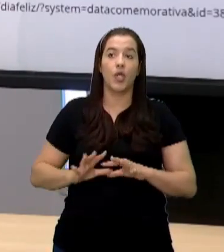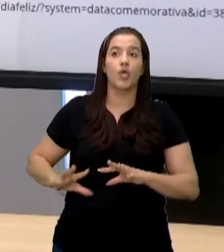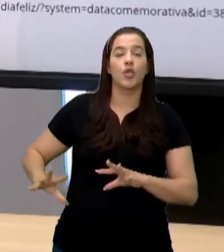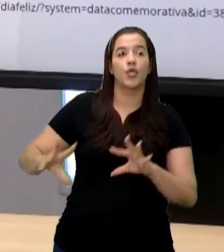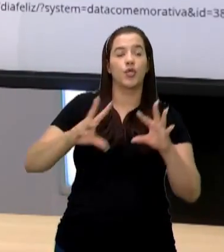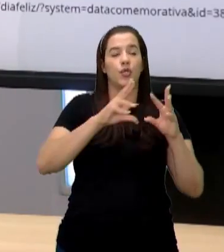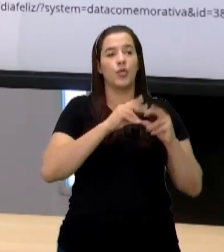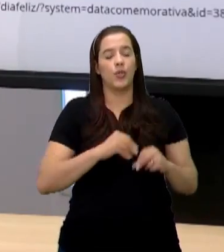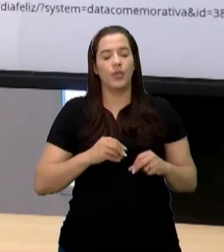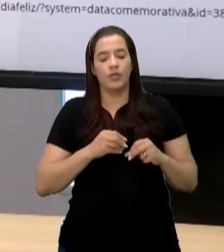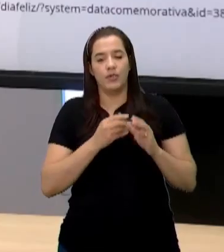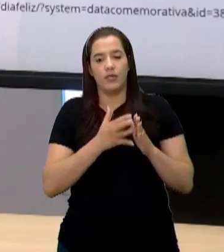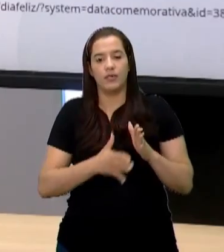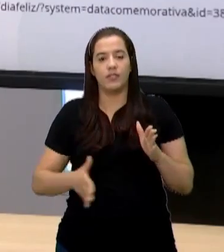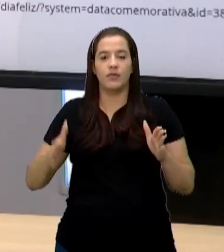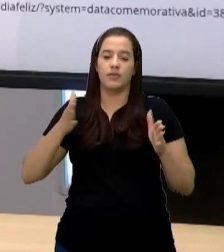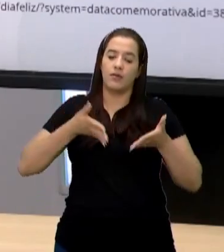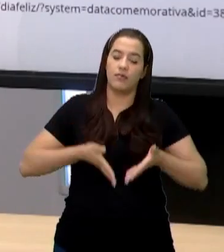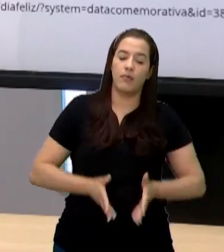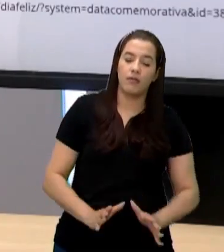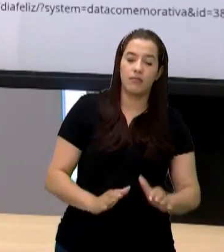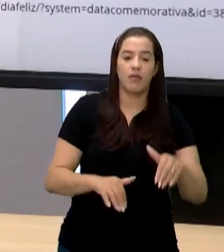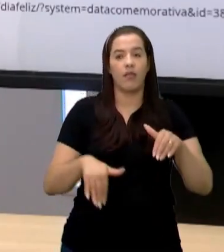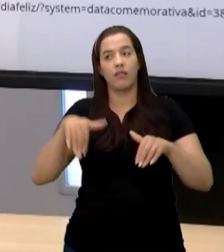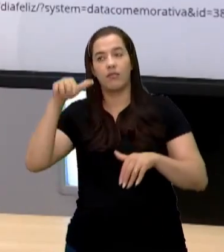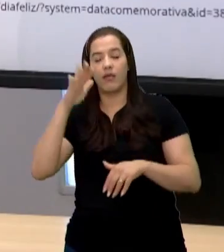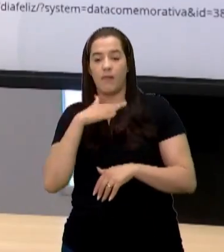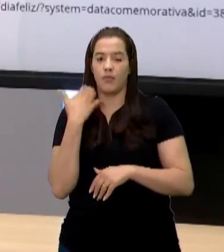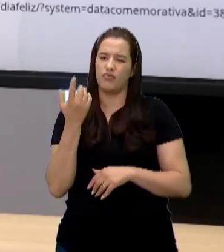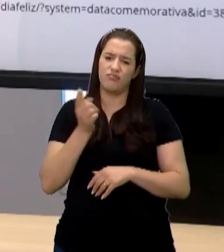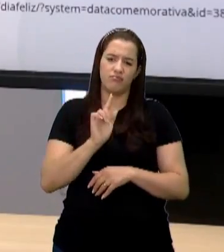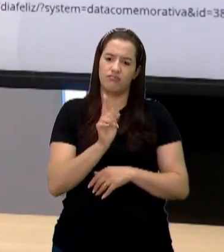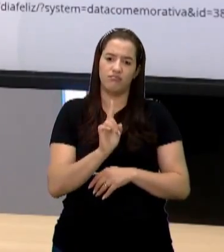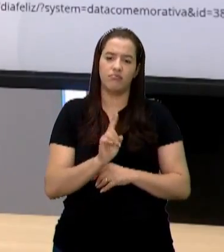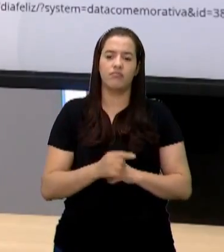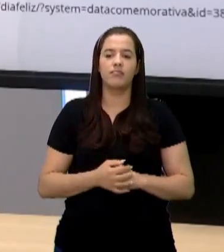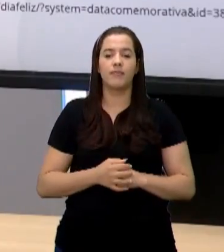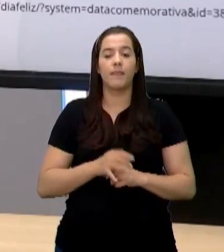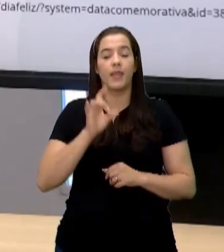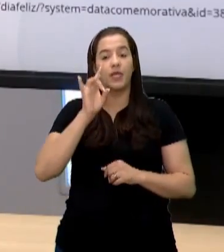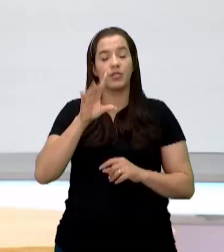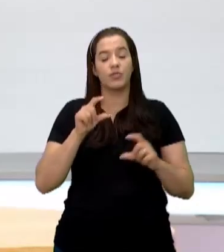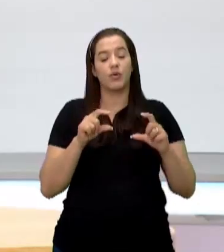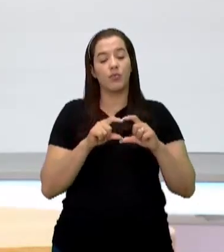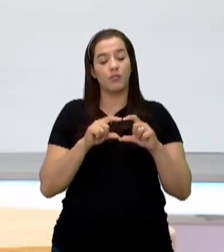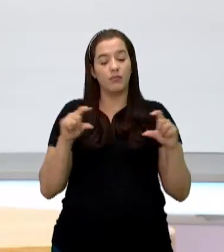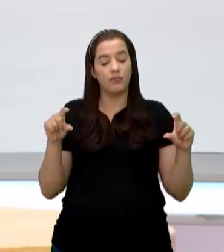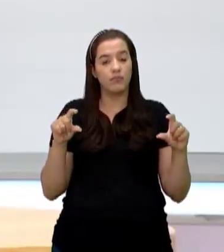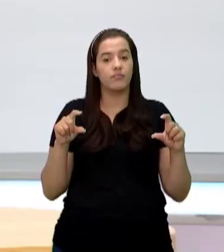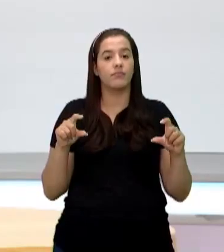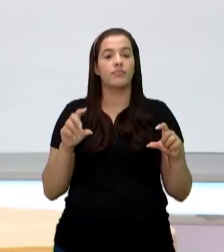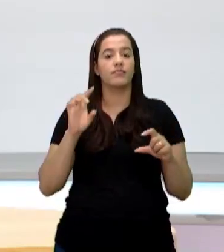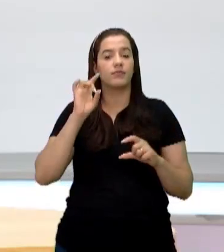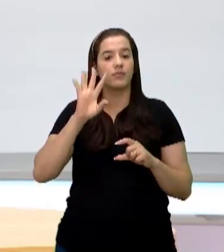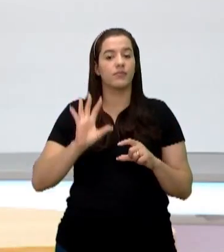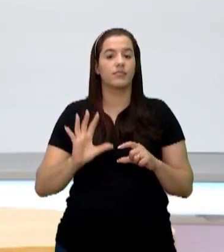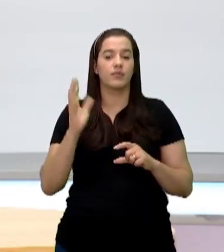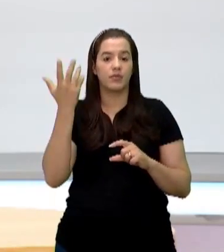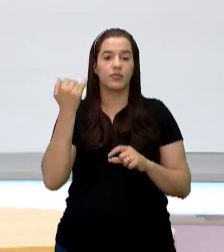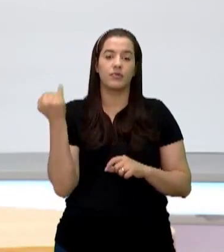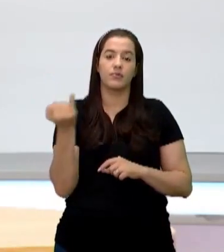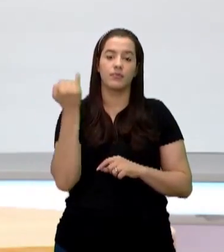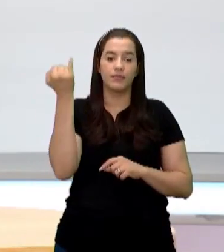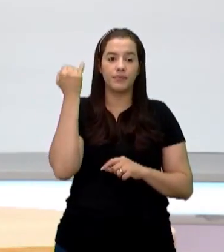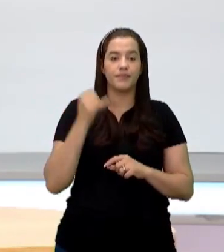toda a trajetória dele desde o nascimento até a morte. Né? Então, é um trecho aí, mas de um fato